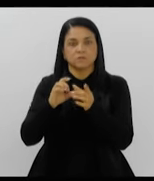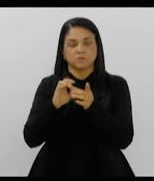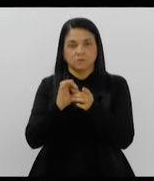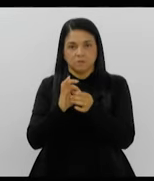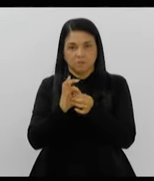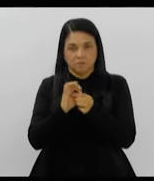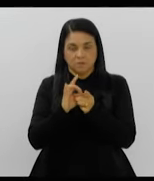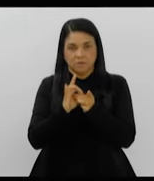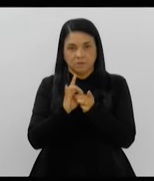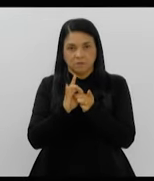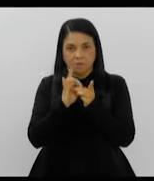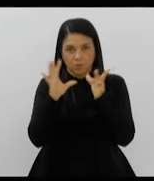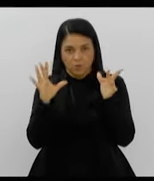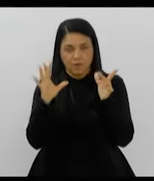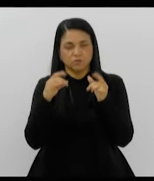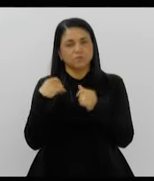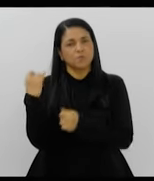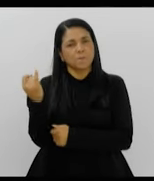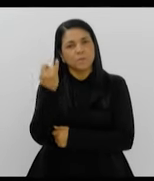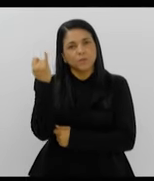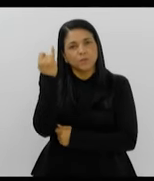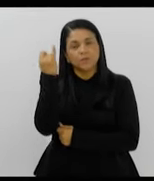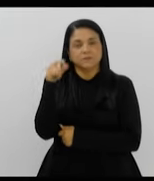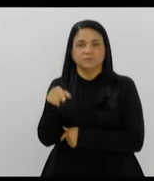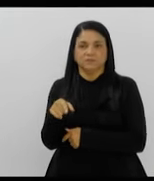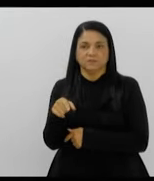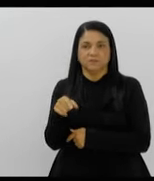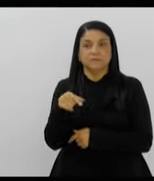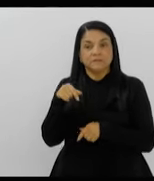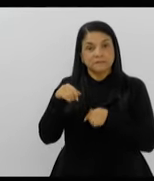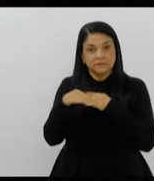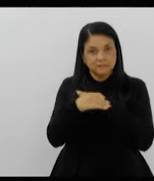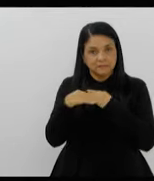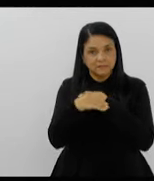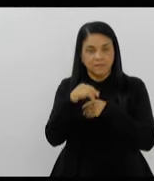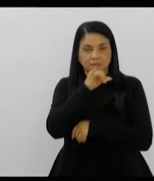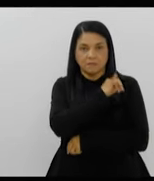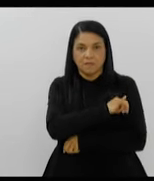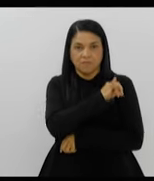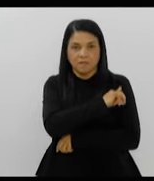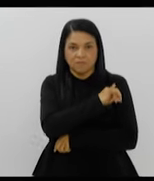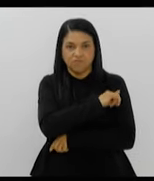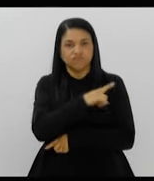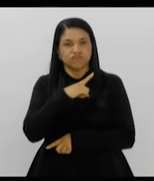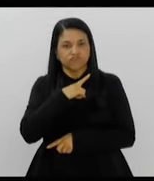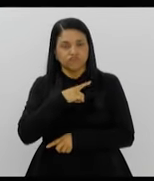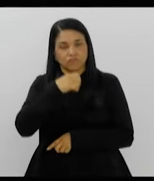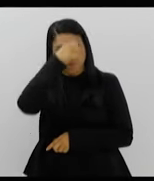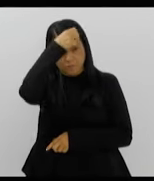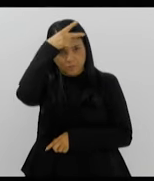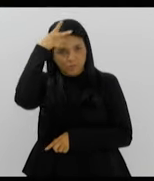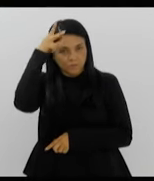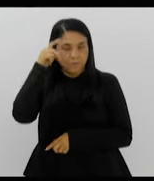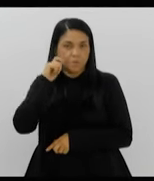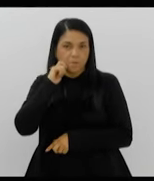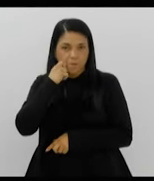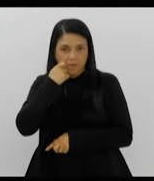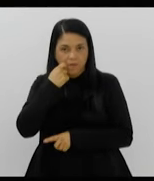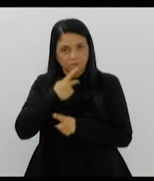democrático, importante, onde aqui na cidade do Rio de Janeiro tivemos o prefeito Eduardo